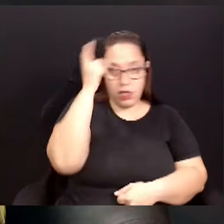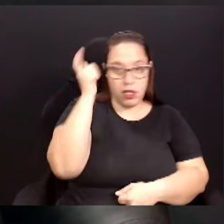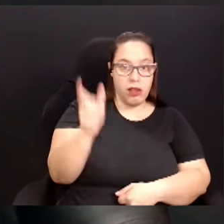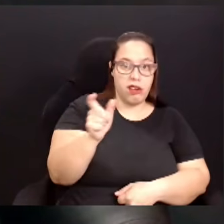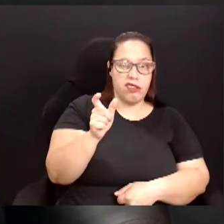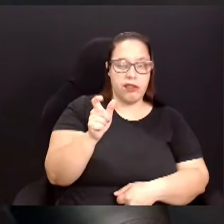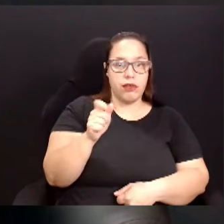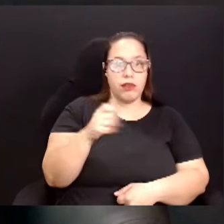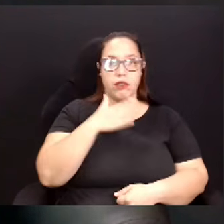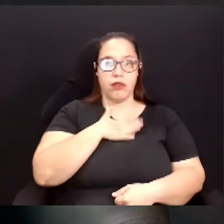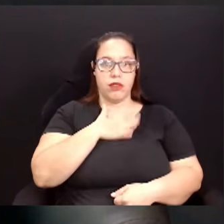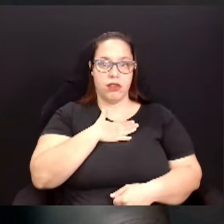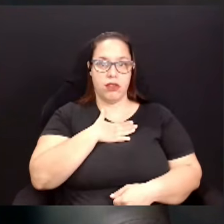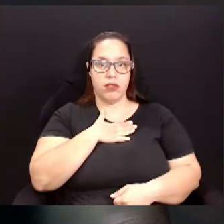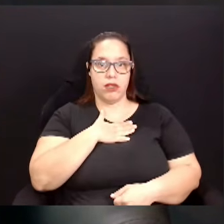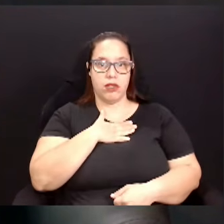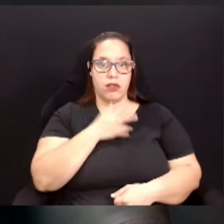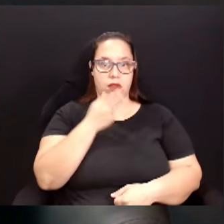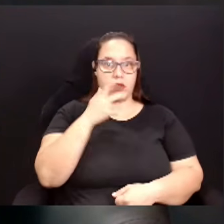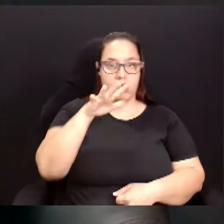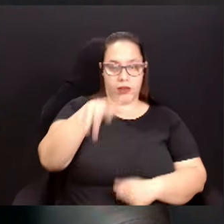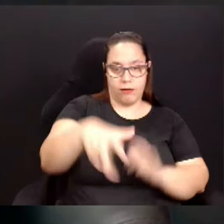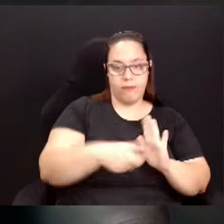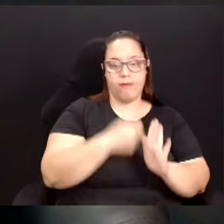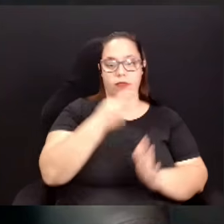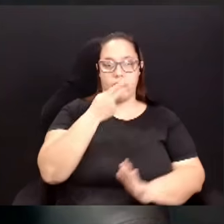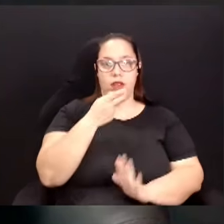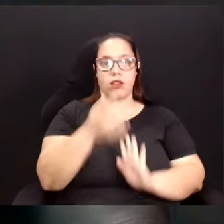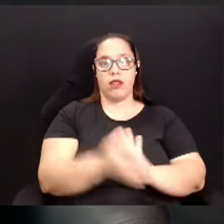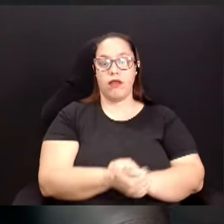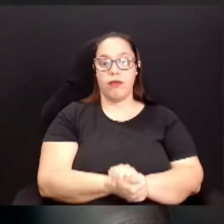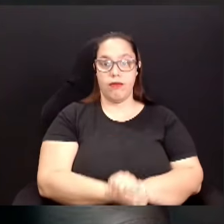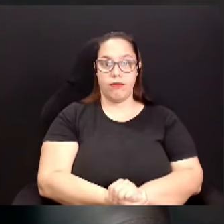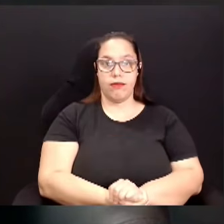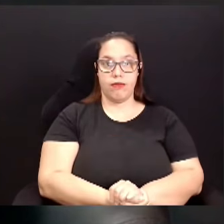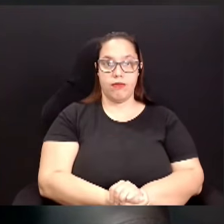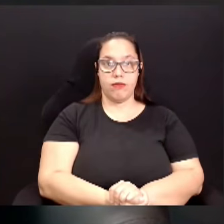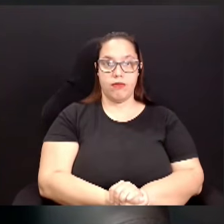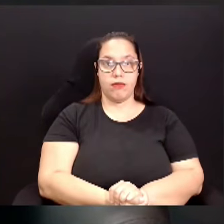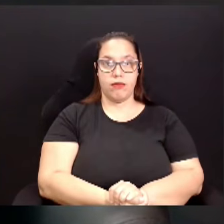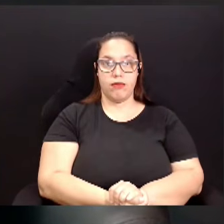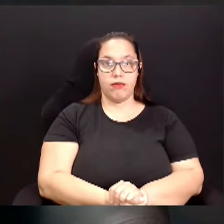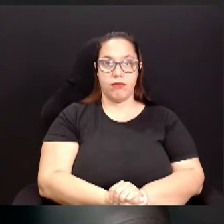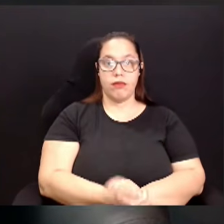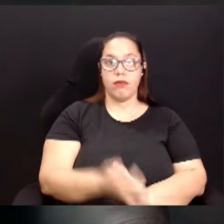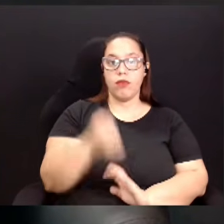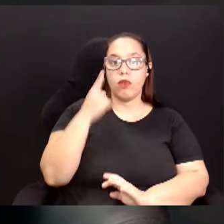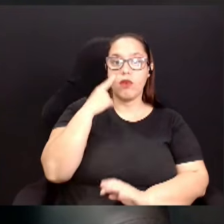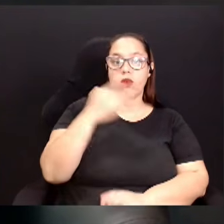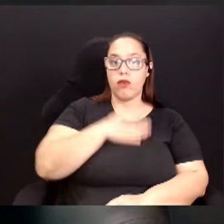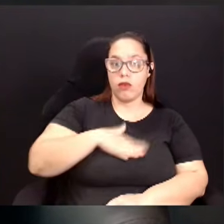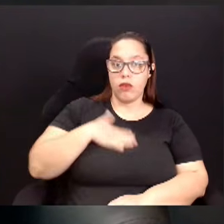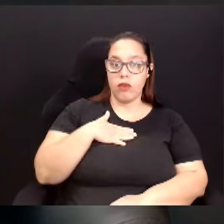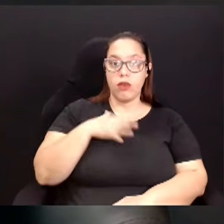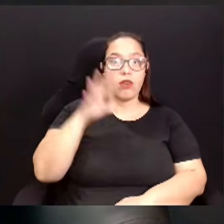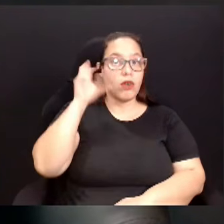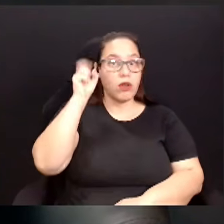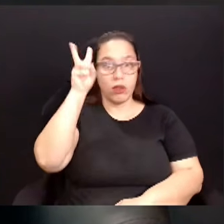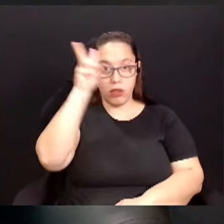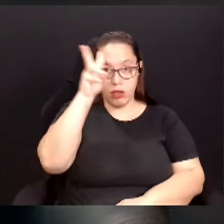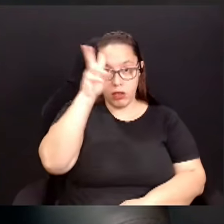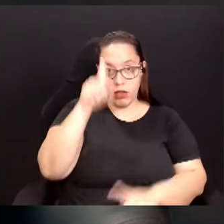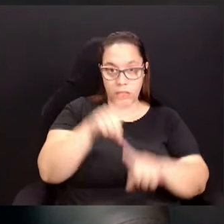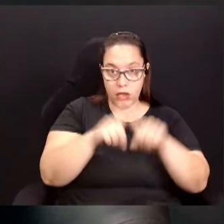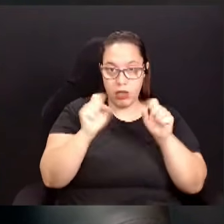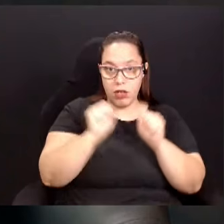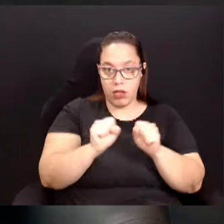e a pessoa roubou ali, sequestrou a fala. Olha, eu gostaria muito de ouvir a sua história, mas posso só